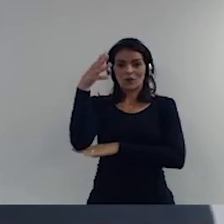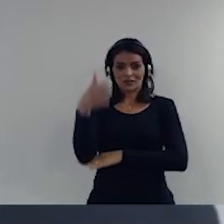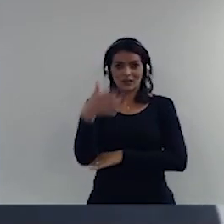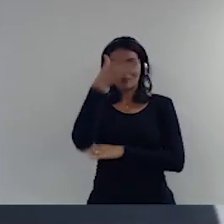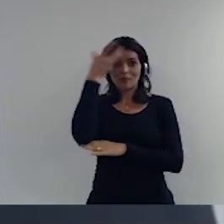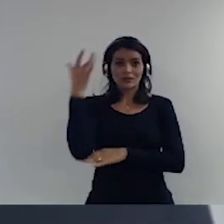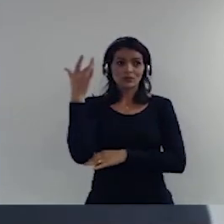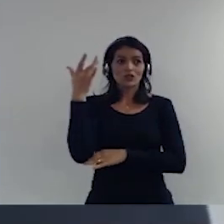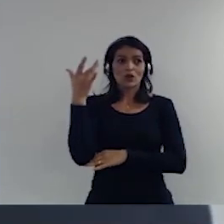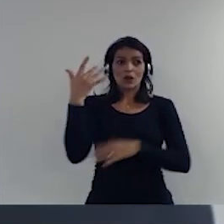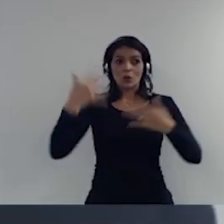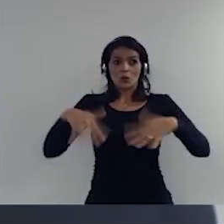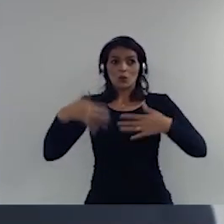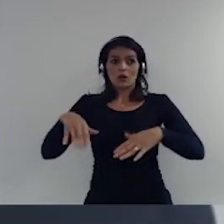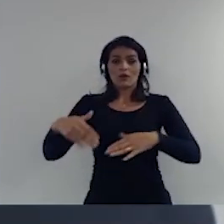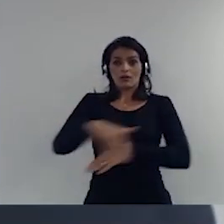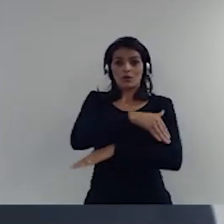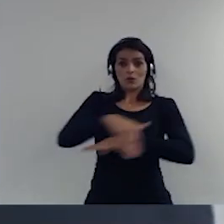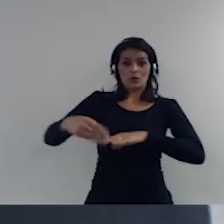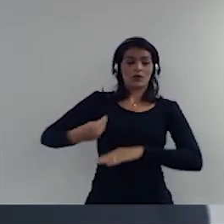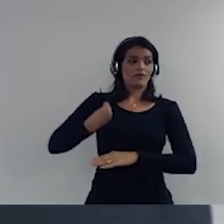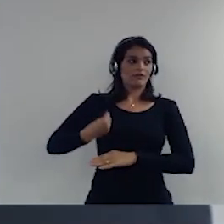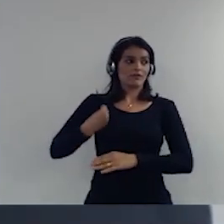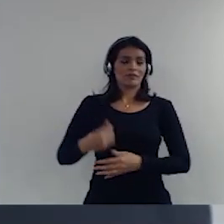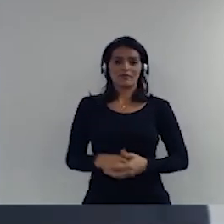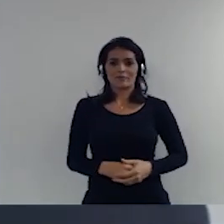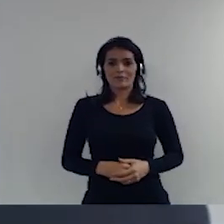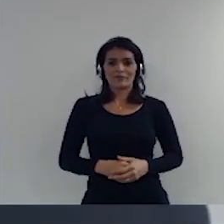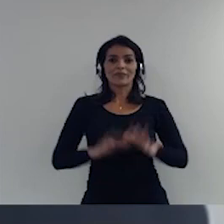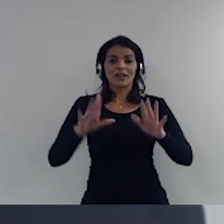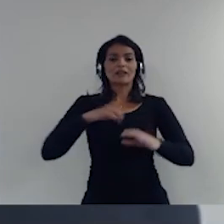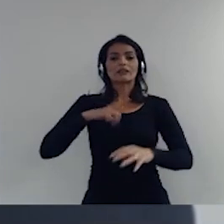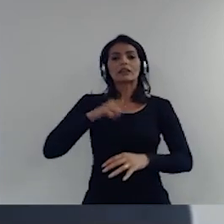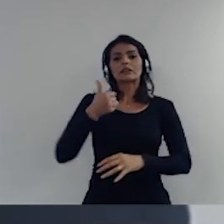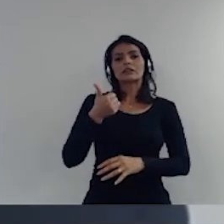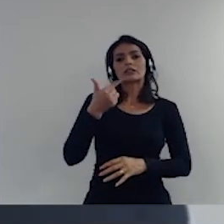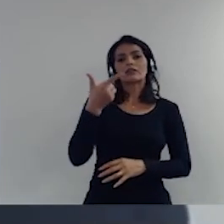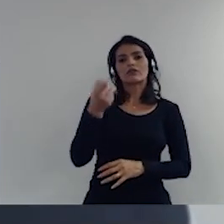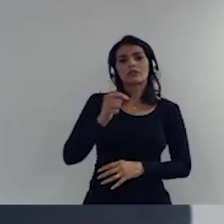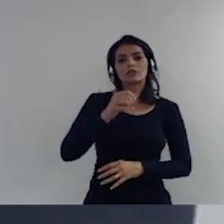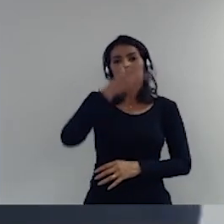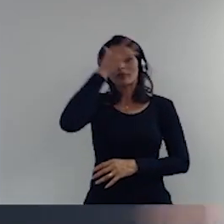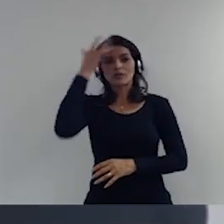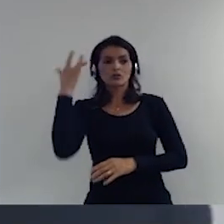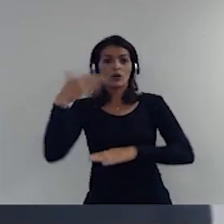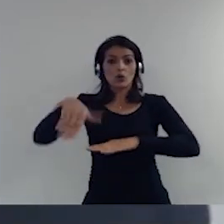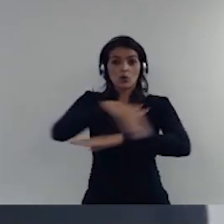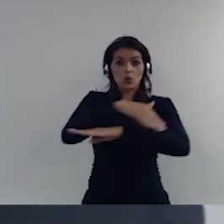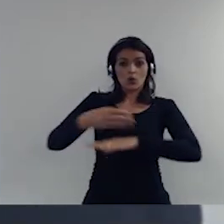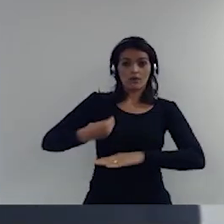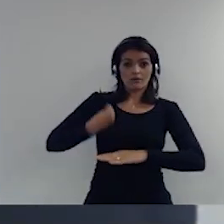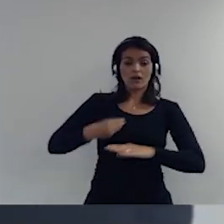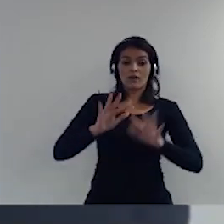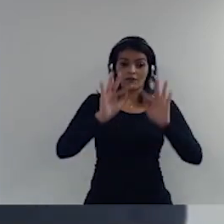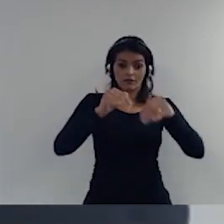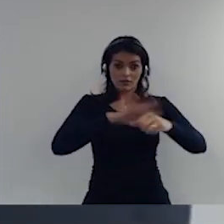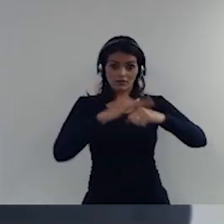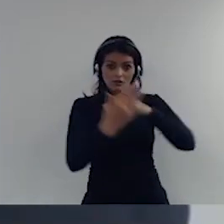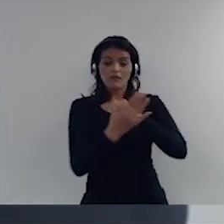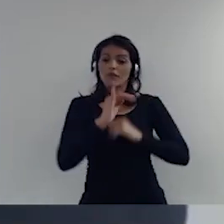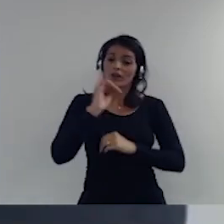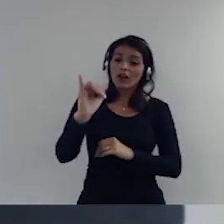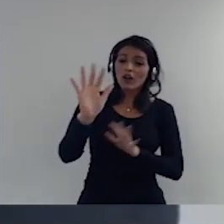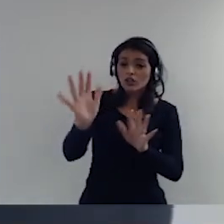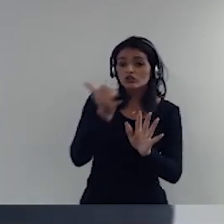pessoas em situação de rua, durante a pandemia. E aí tem lá cerca de 120 pessoas em situação de rua. Quando acabar a pandemia, vão chegar para essas